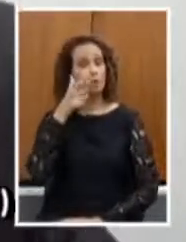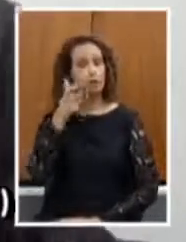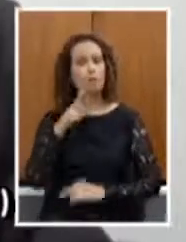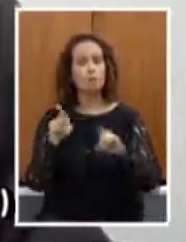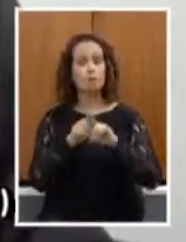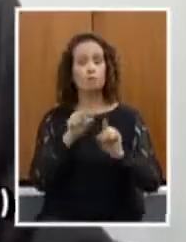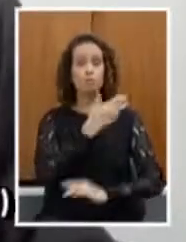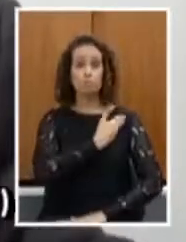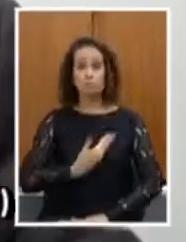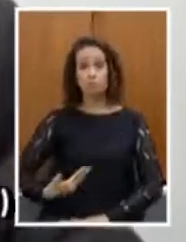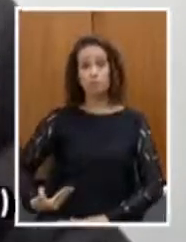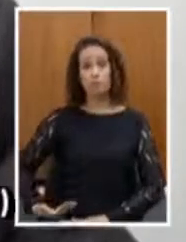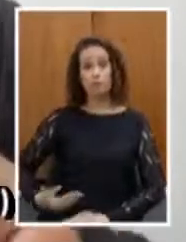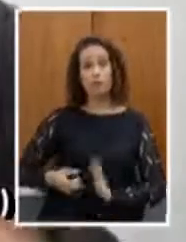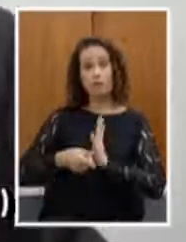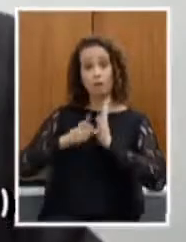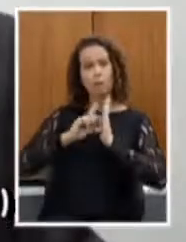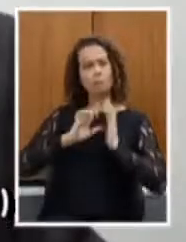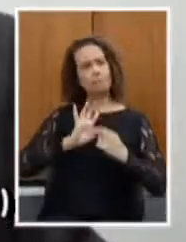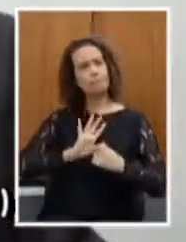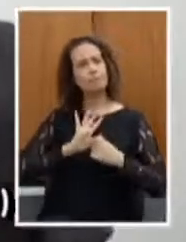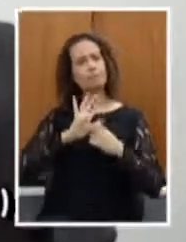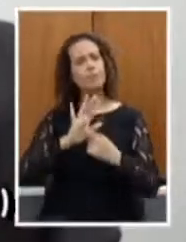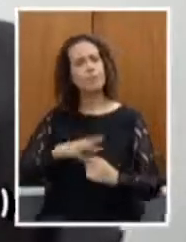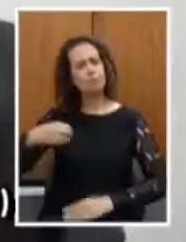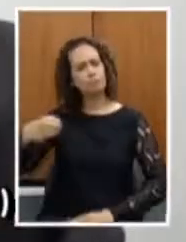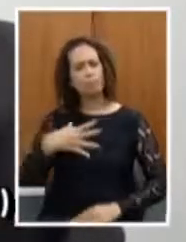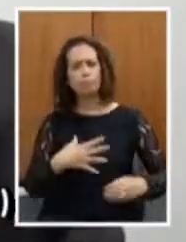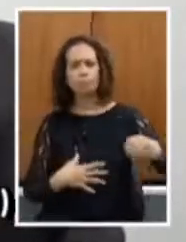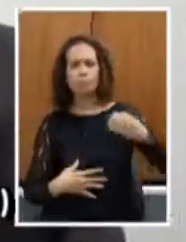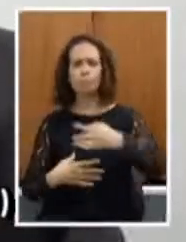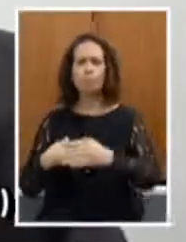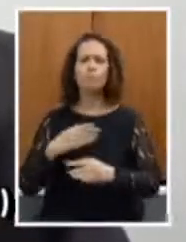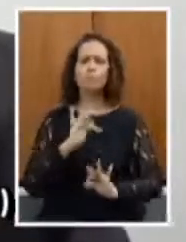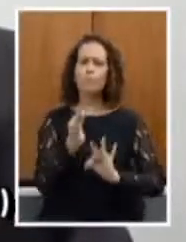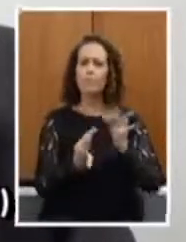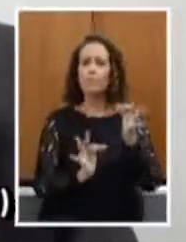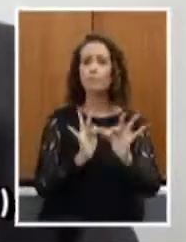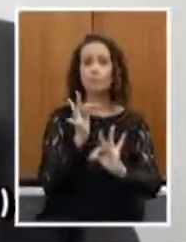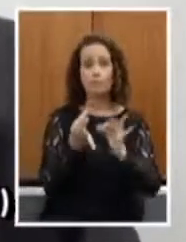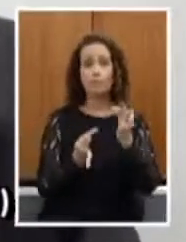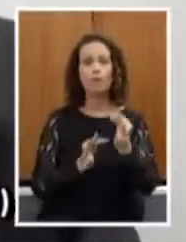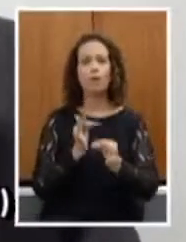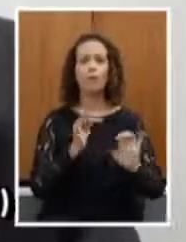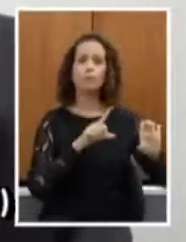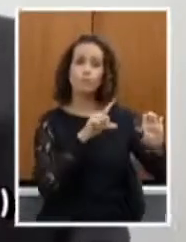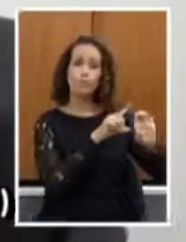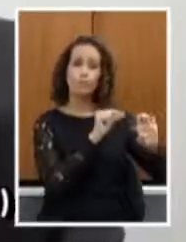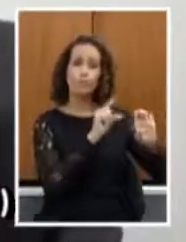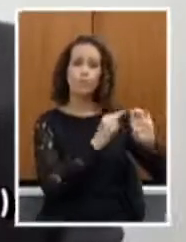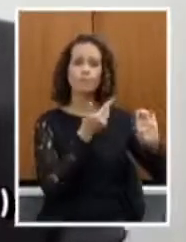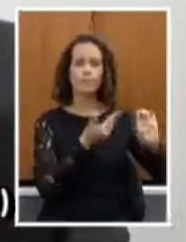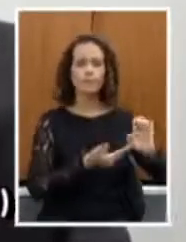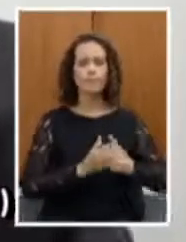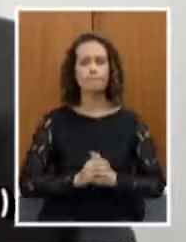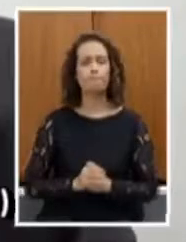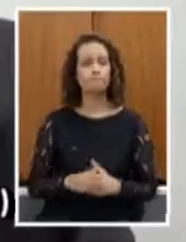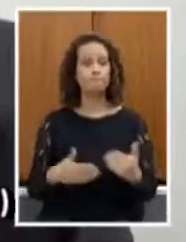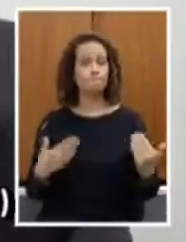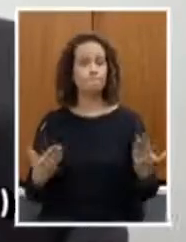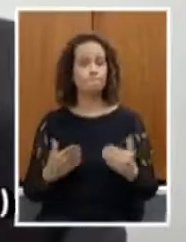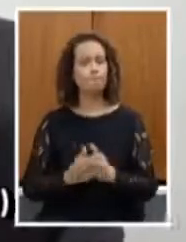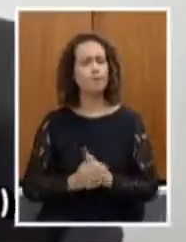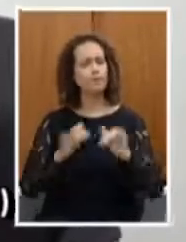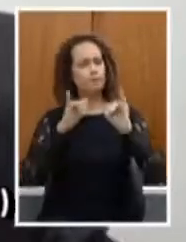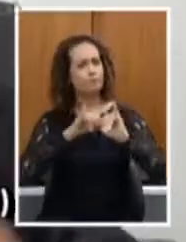tem agora, para apresentar essa inovação tecnológica do empreendedorismo. Então, quero renovar mais